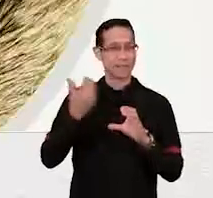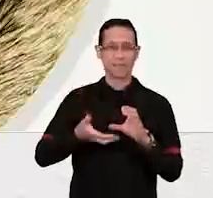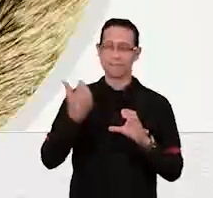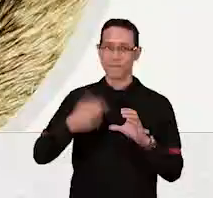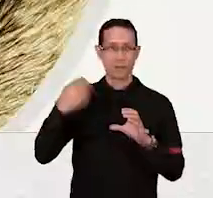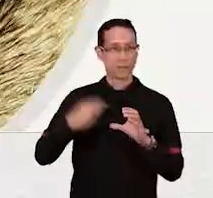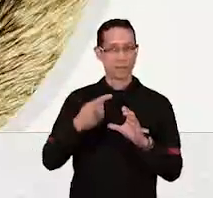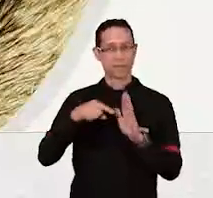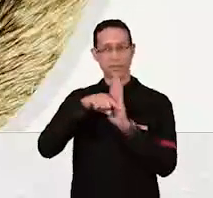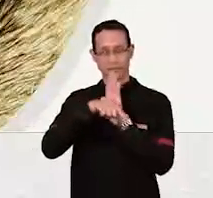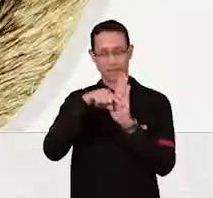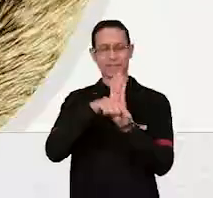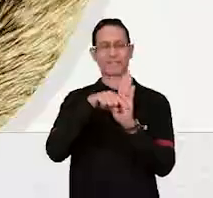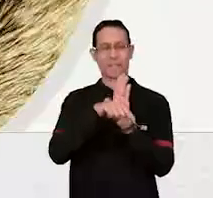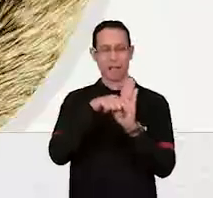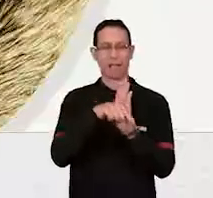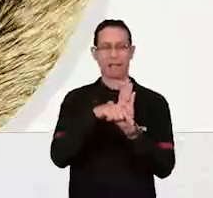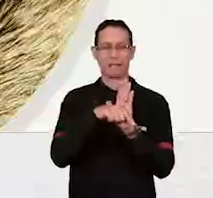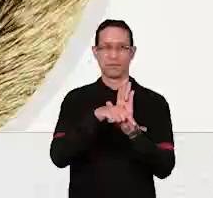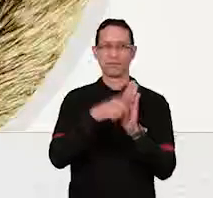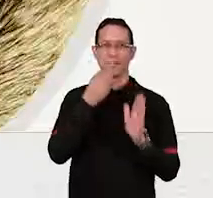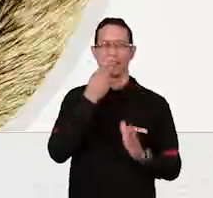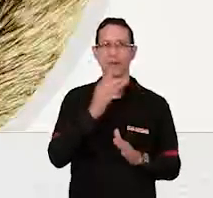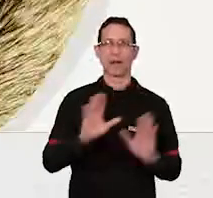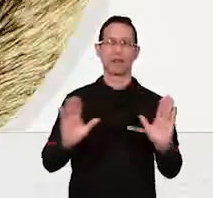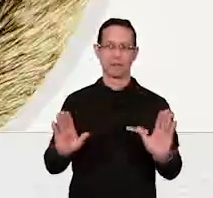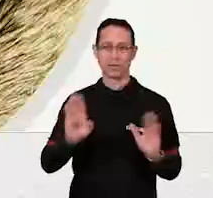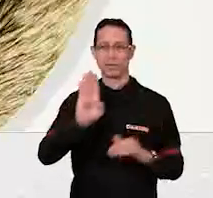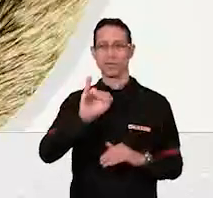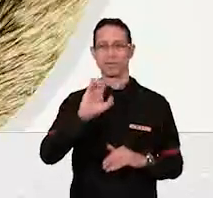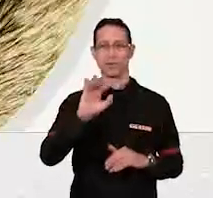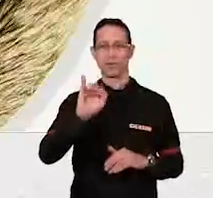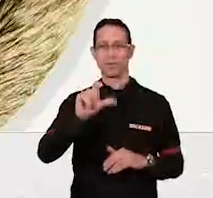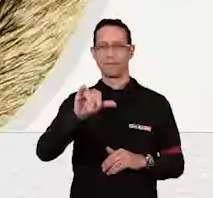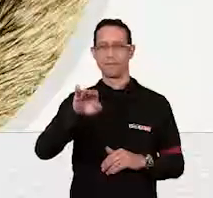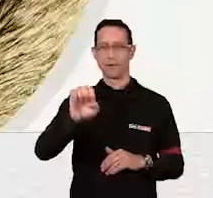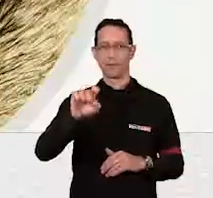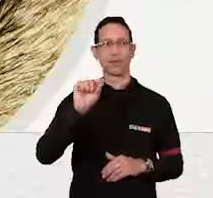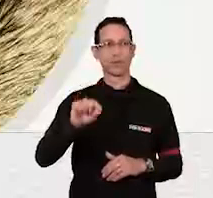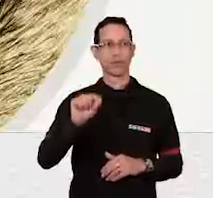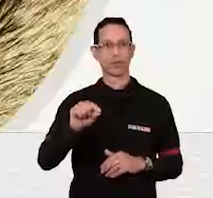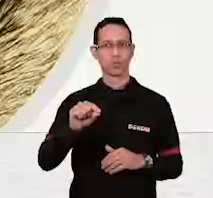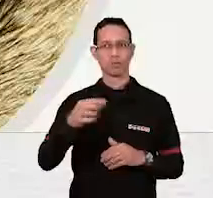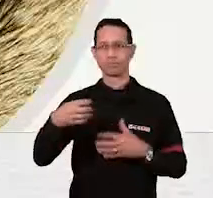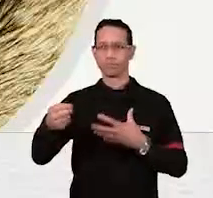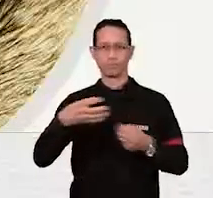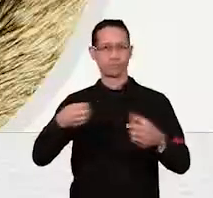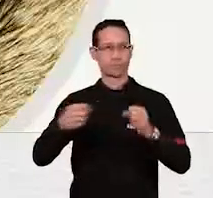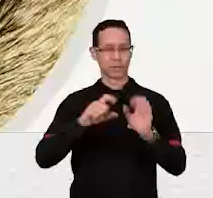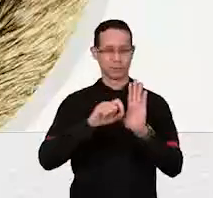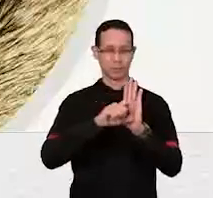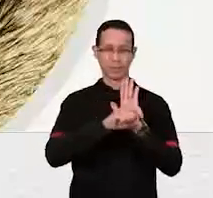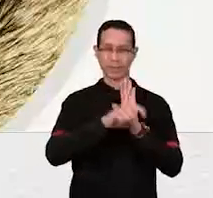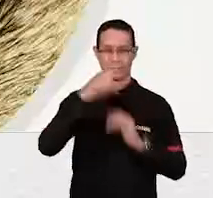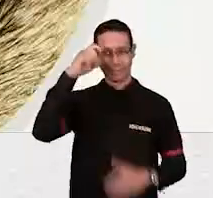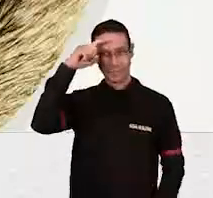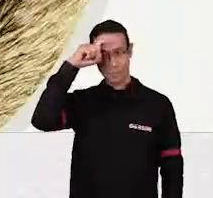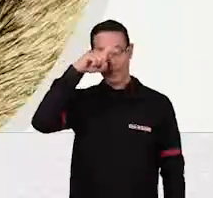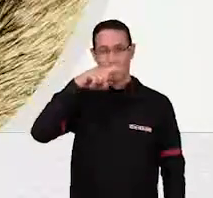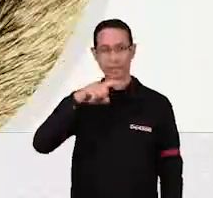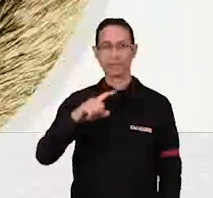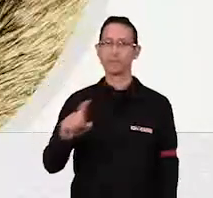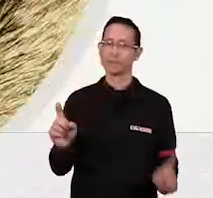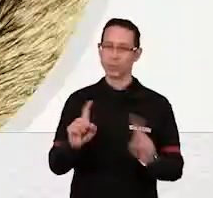que investigar. E muita gente fala, bom, biofilme é contaminação bacteriana complicada. Não,